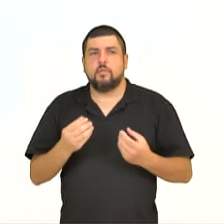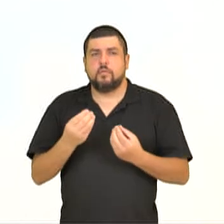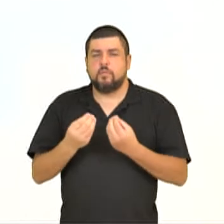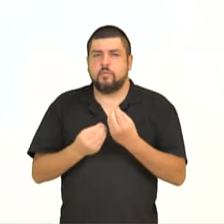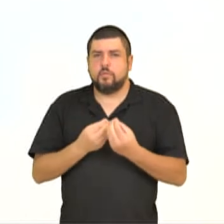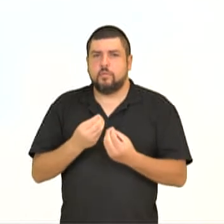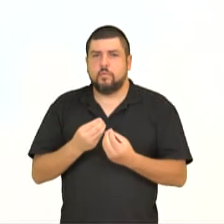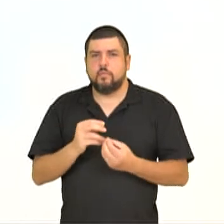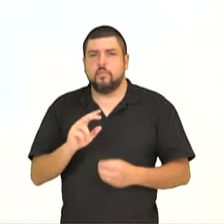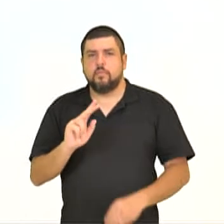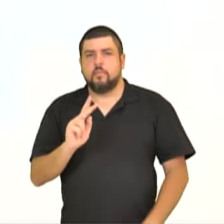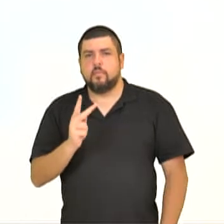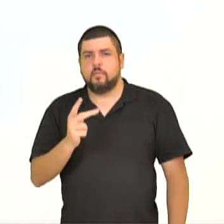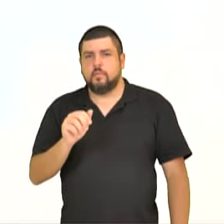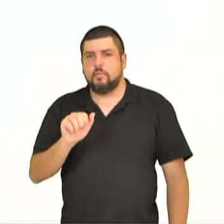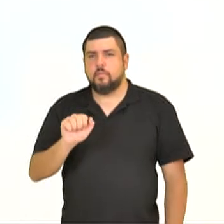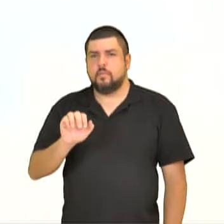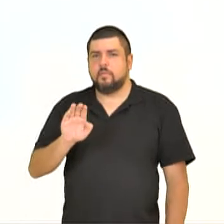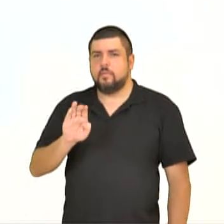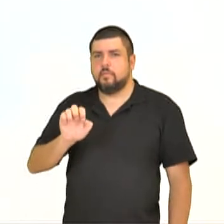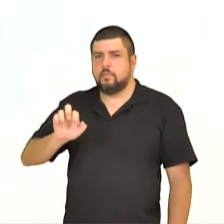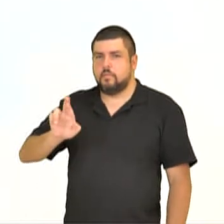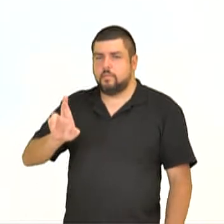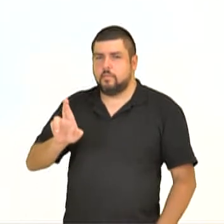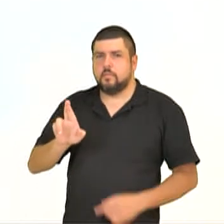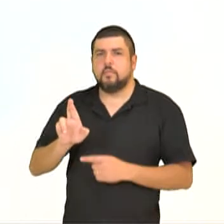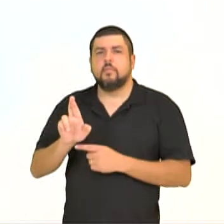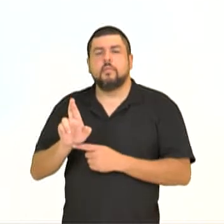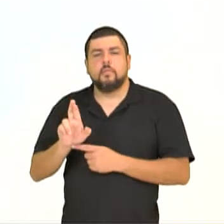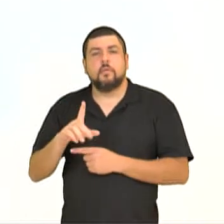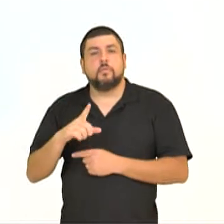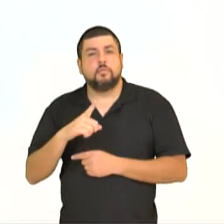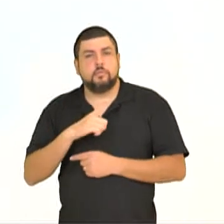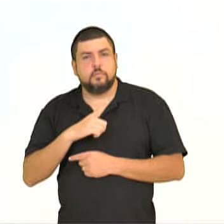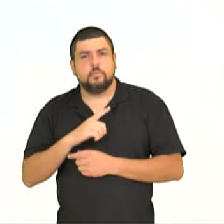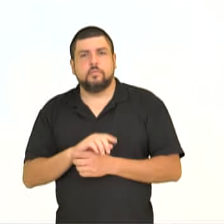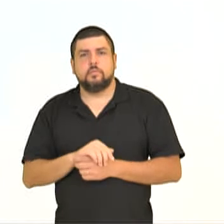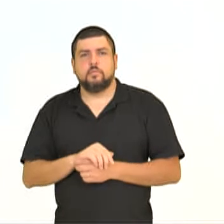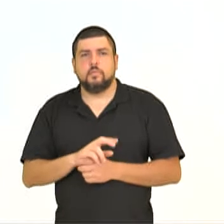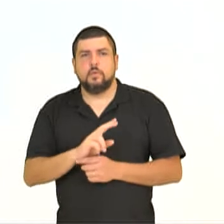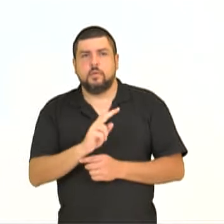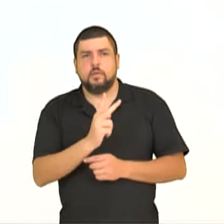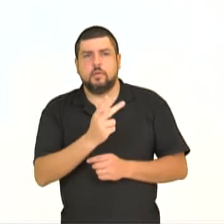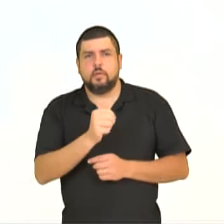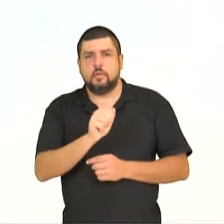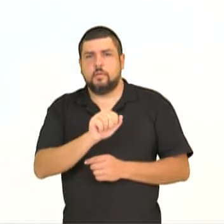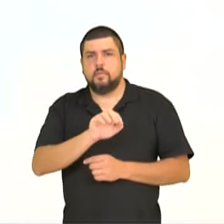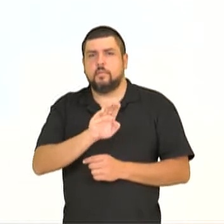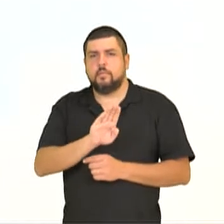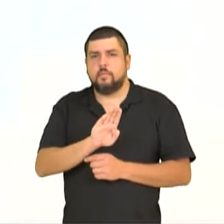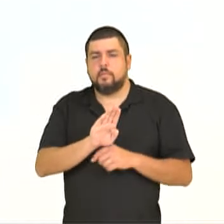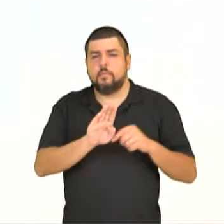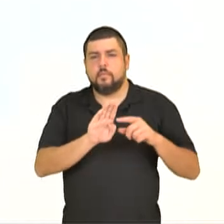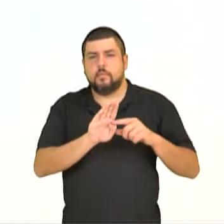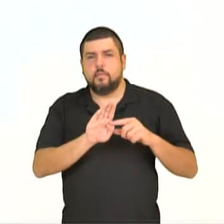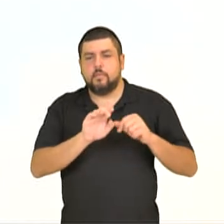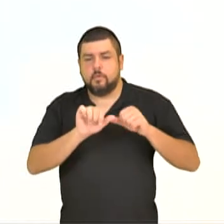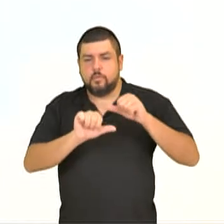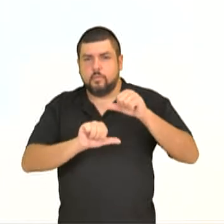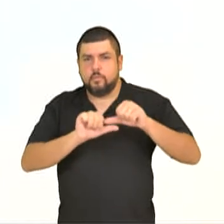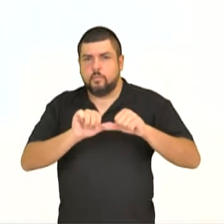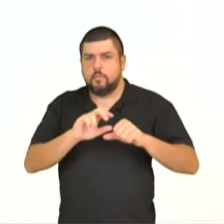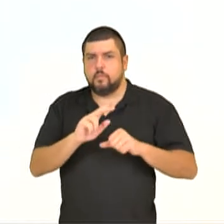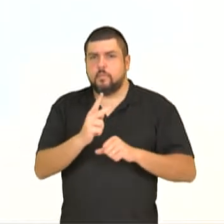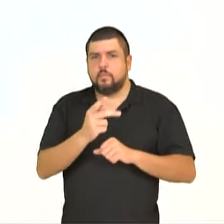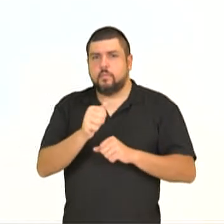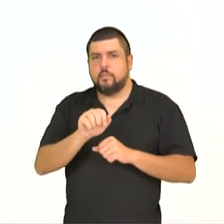para abre. Então, temos pronombre sujeto. Eu abria, tu abrias, ele,